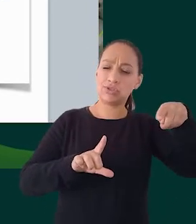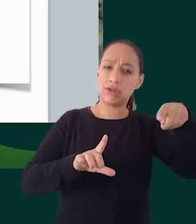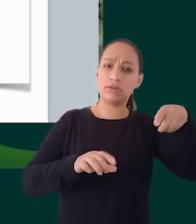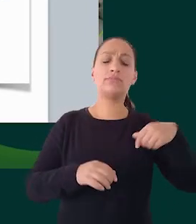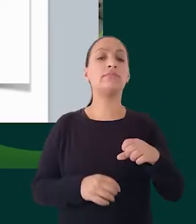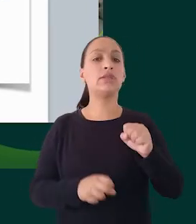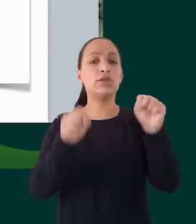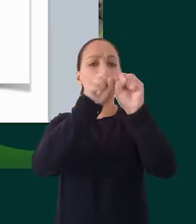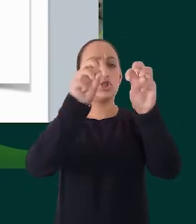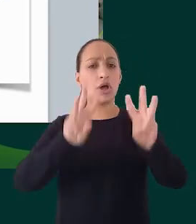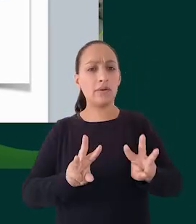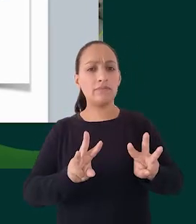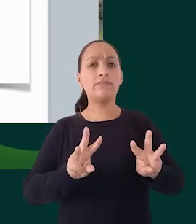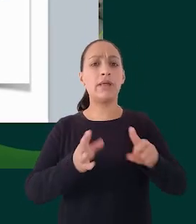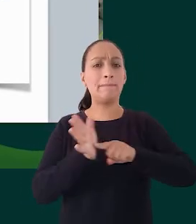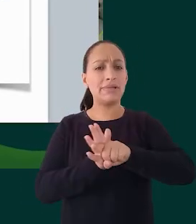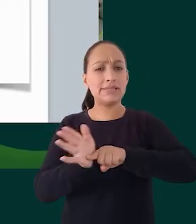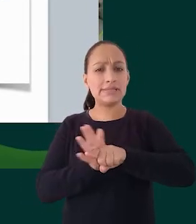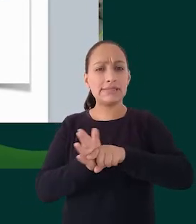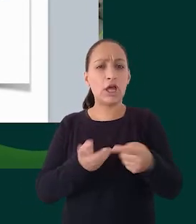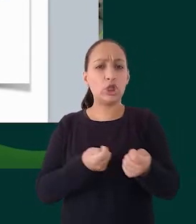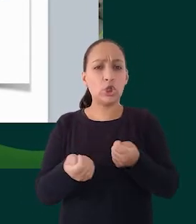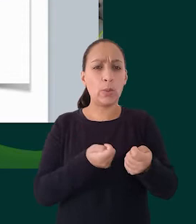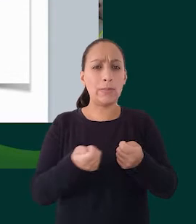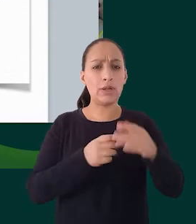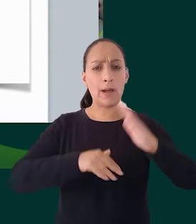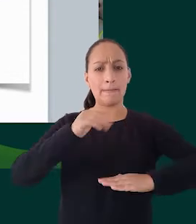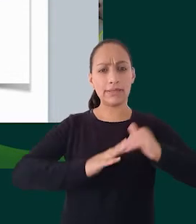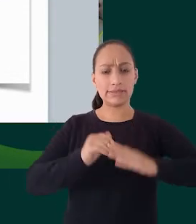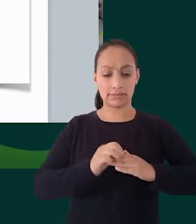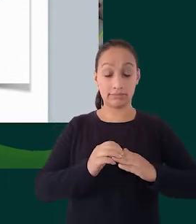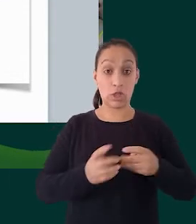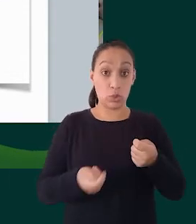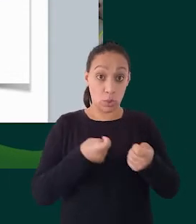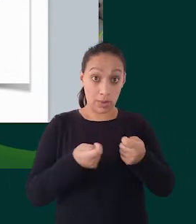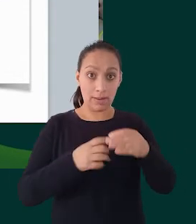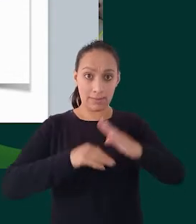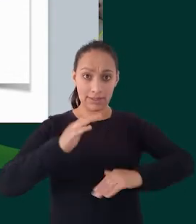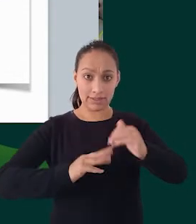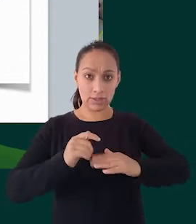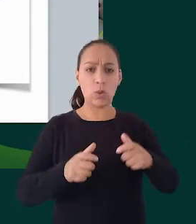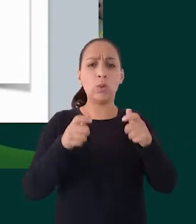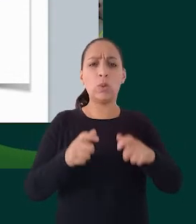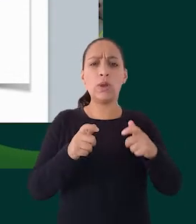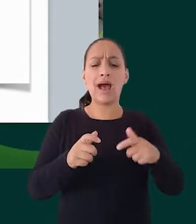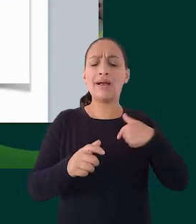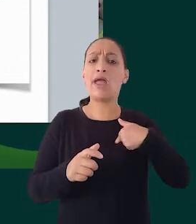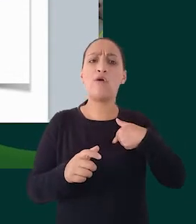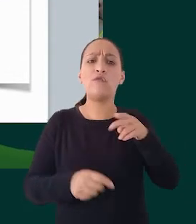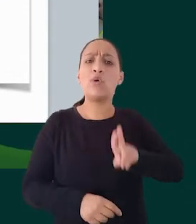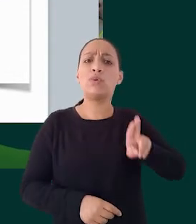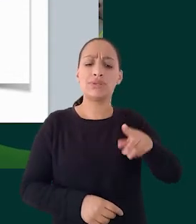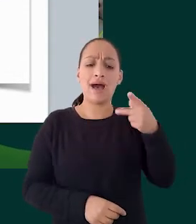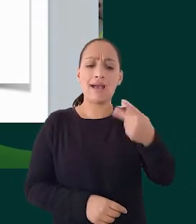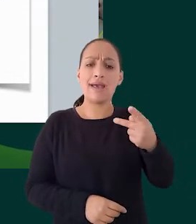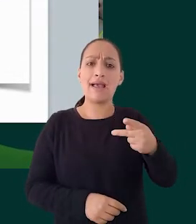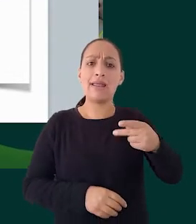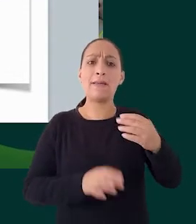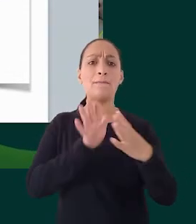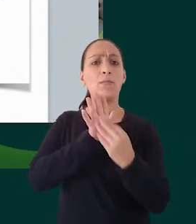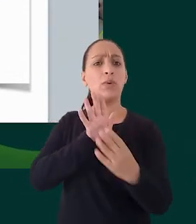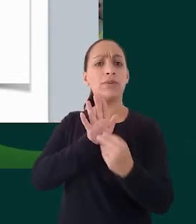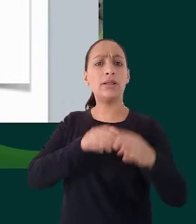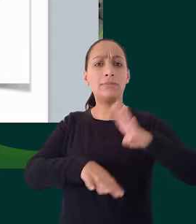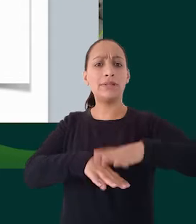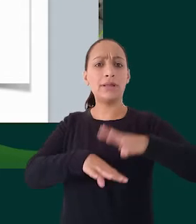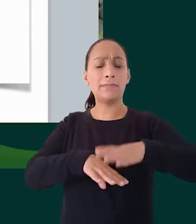software, pesquisa e domínio de aplicação. Domínio de aplicação é onde eu vou aplicar aquele modelo matemático de